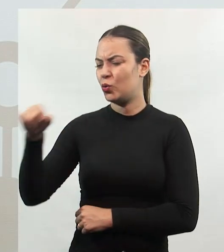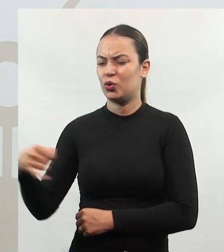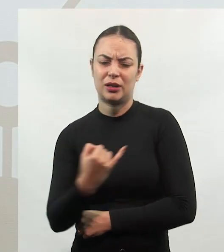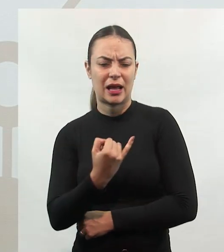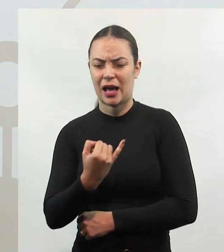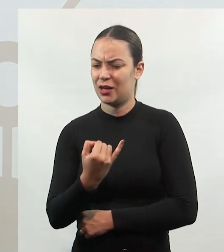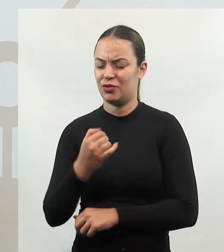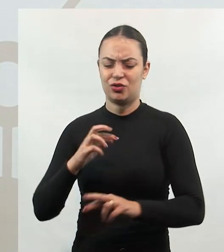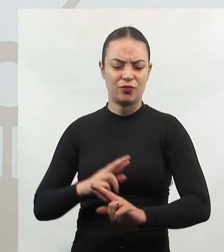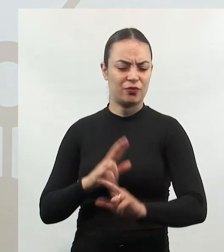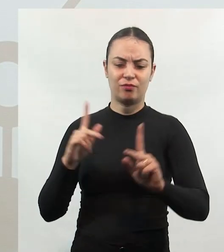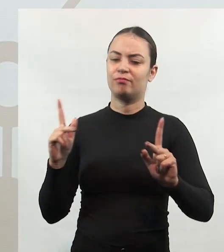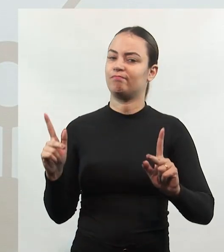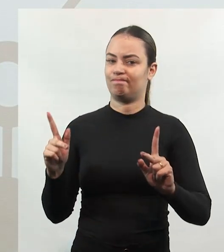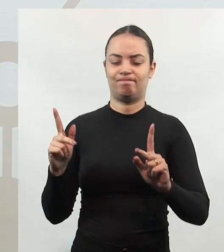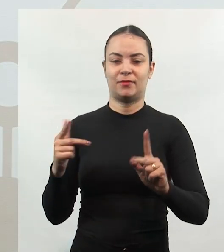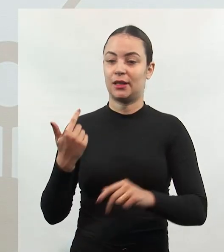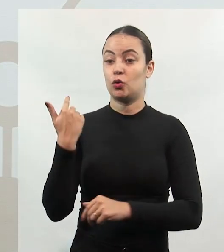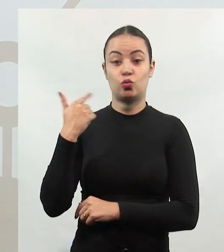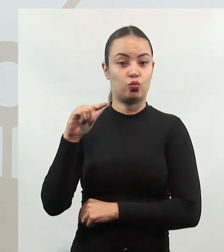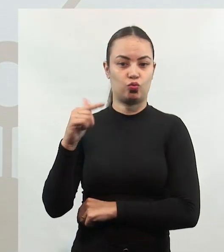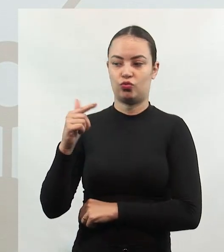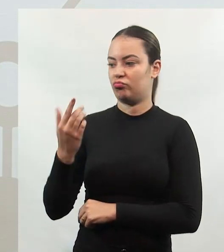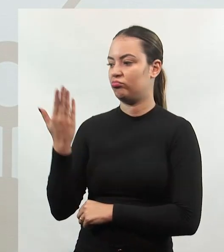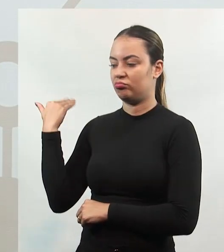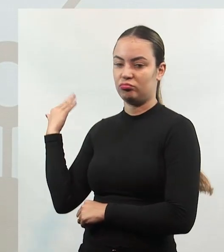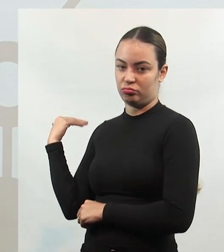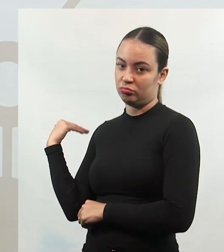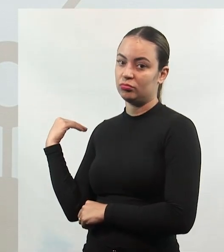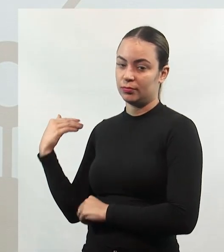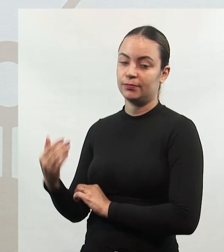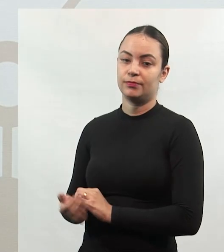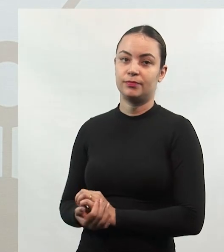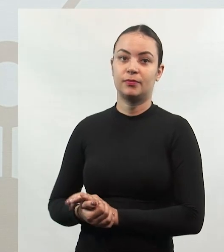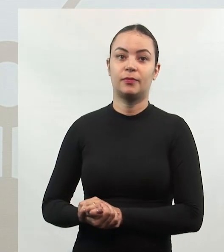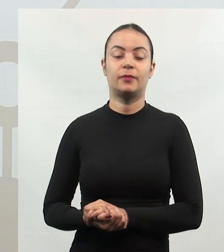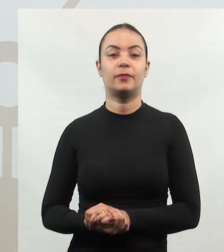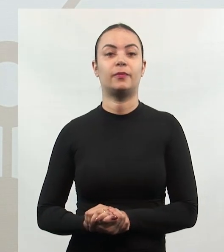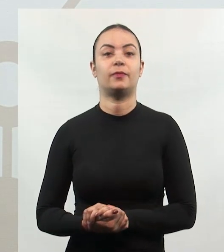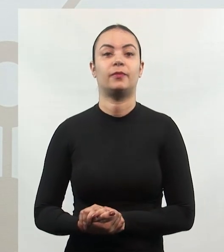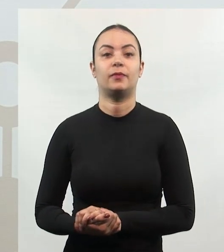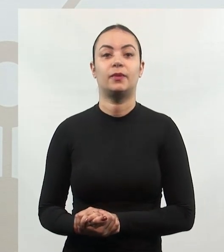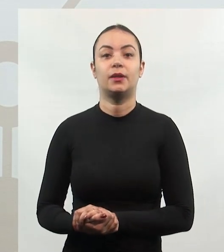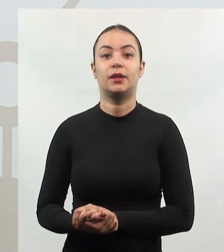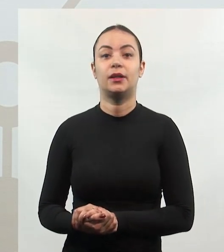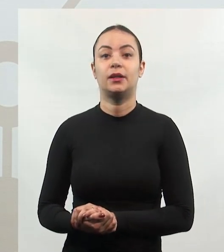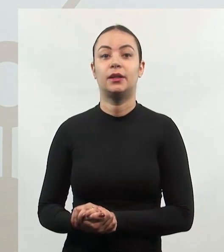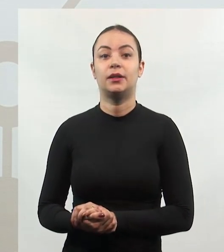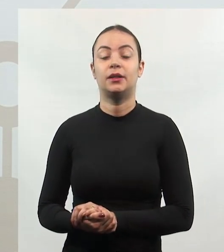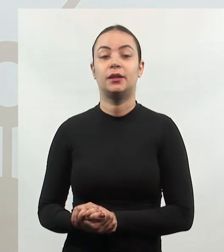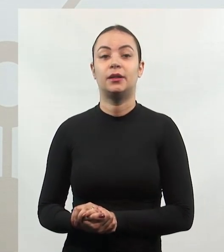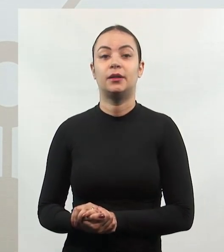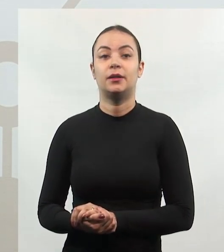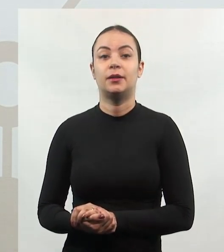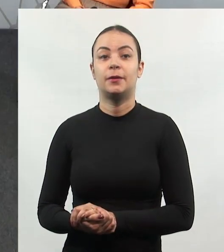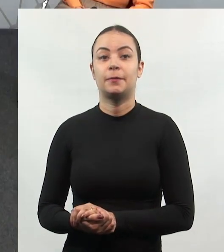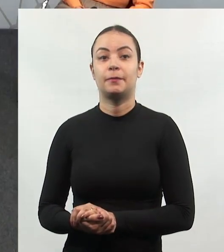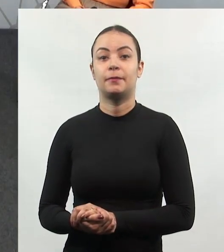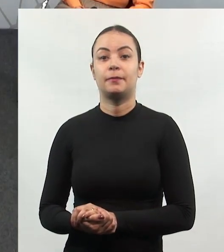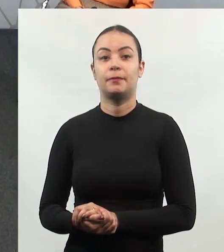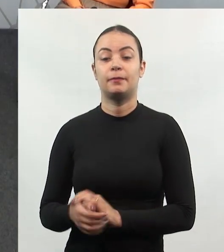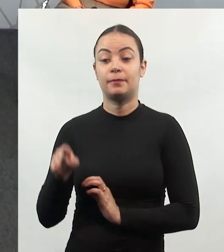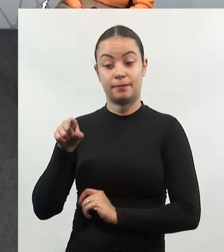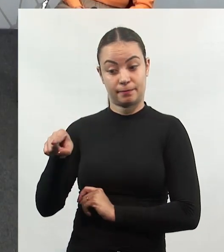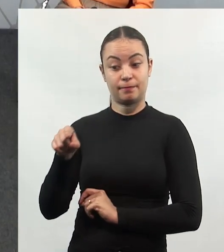uma educação de professores que eram formados na área de atuação. Isso, para mim, era novo, né? Eu tinha muitos professores que davam